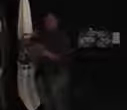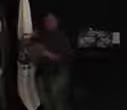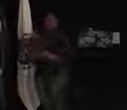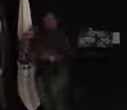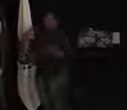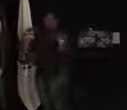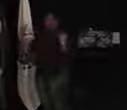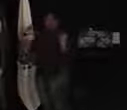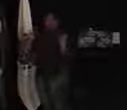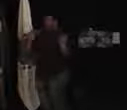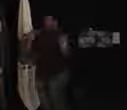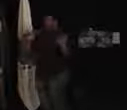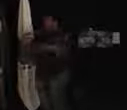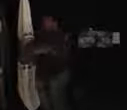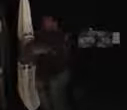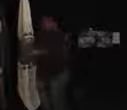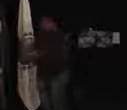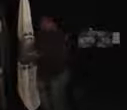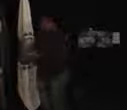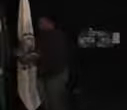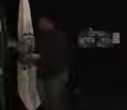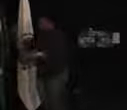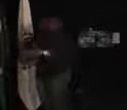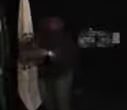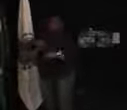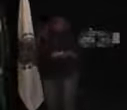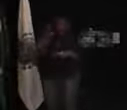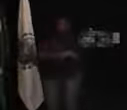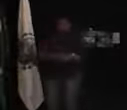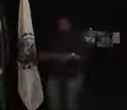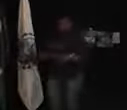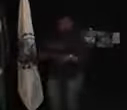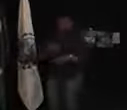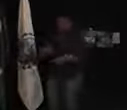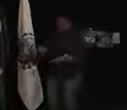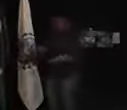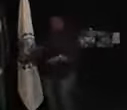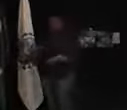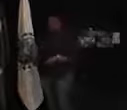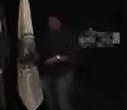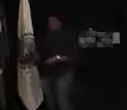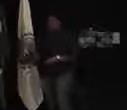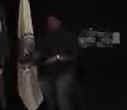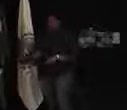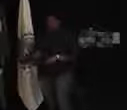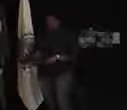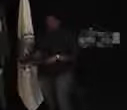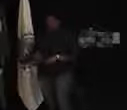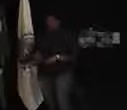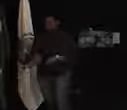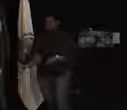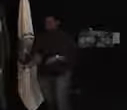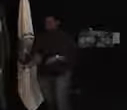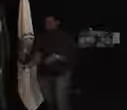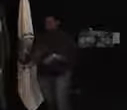Isso é normal. Está sempre mexendo com pés e mãos, né? Aí a gente lembra das síndromes das